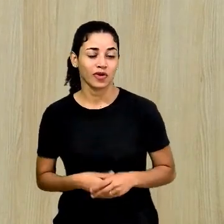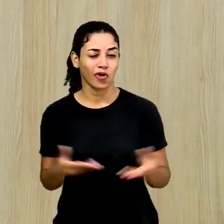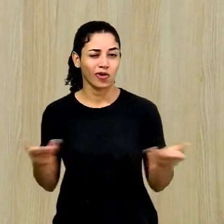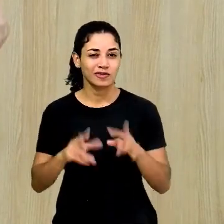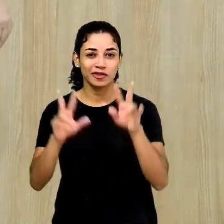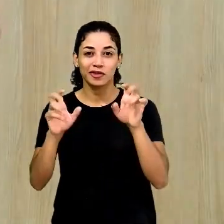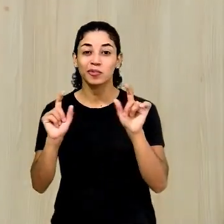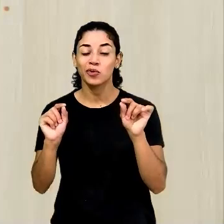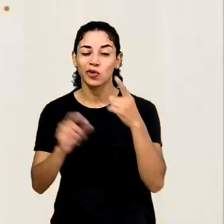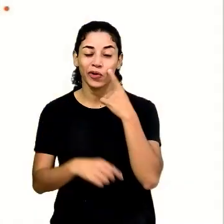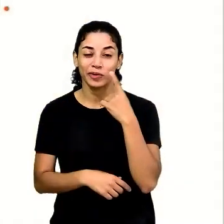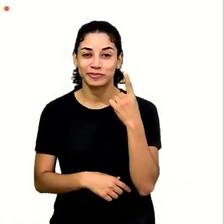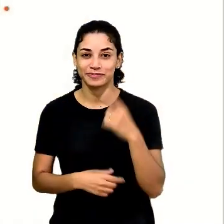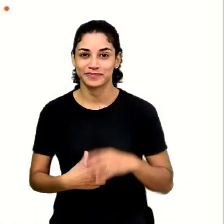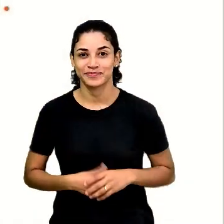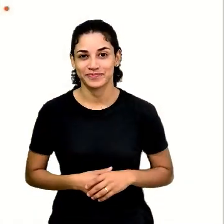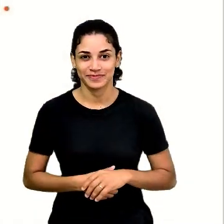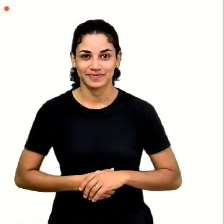de hoje é